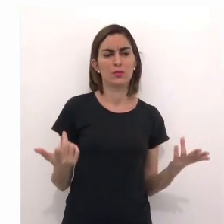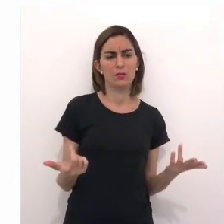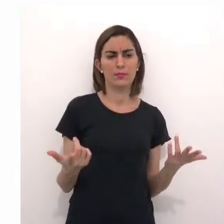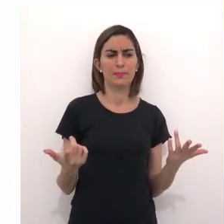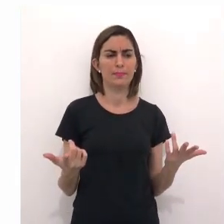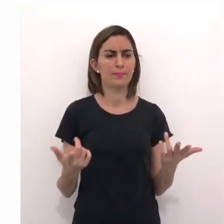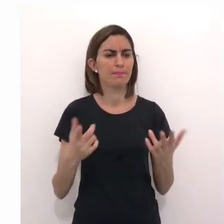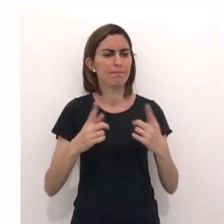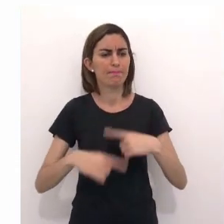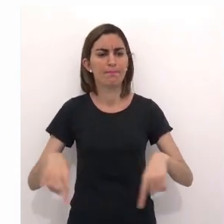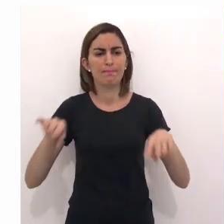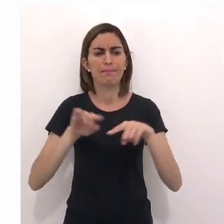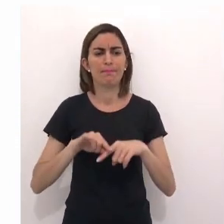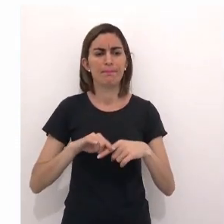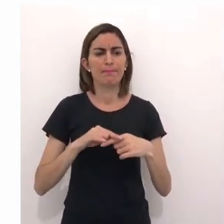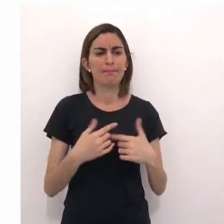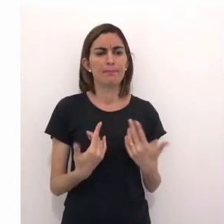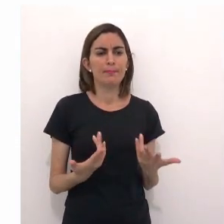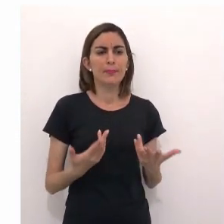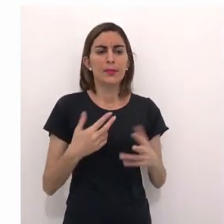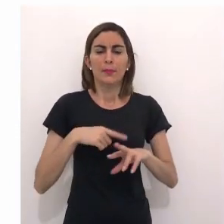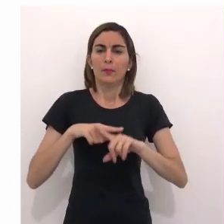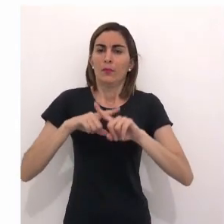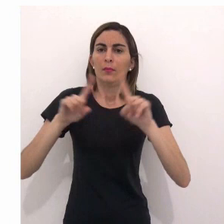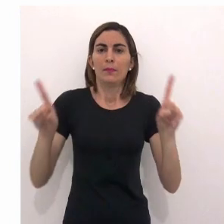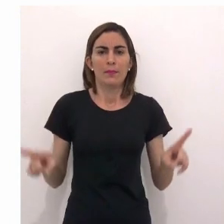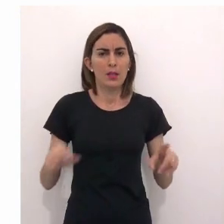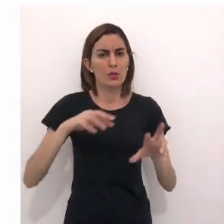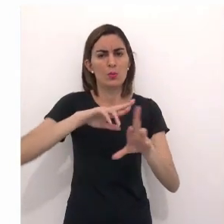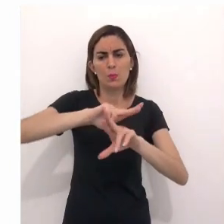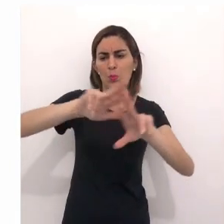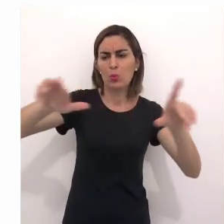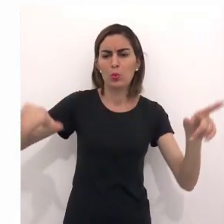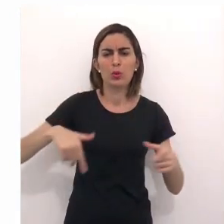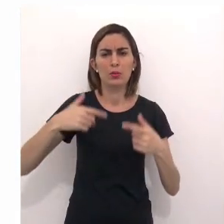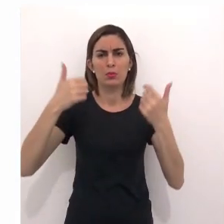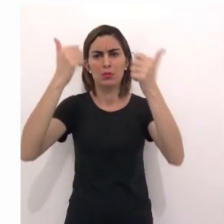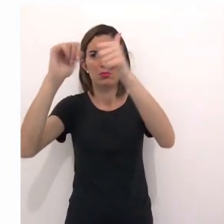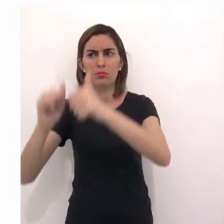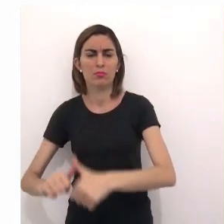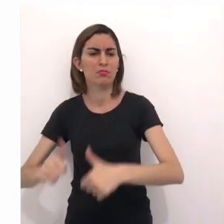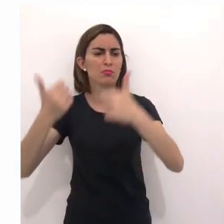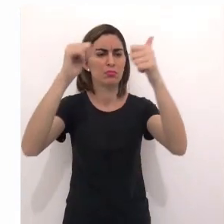divino, mas múltiplos santos pelo avesso.